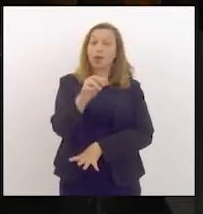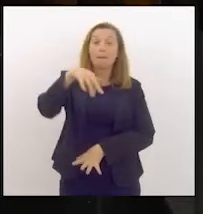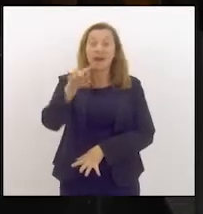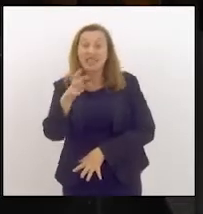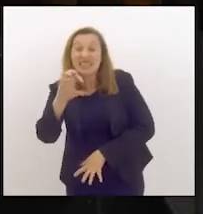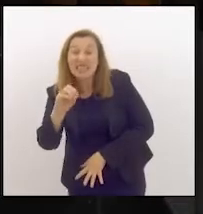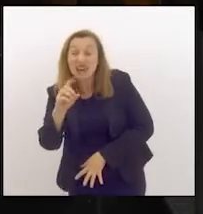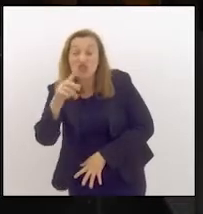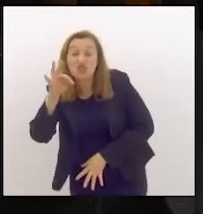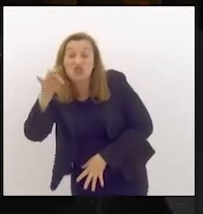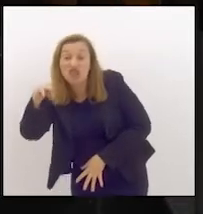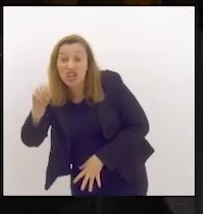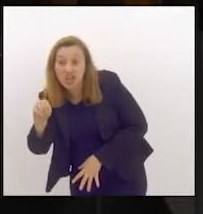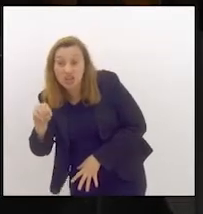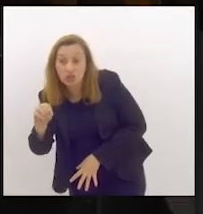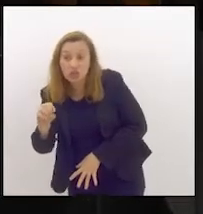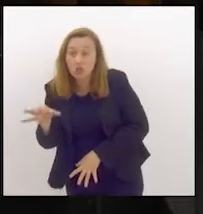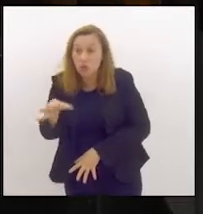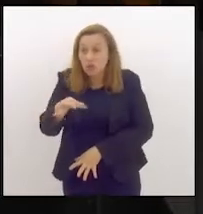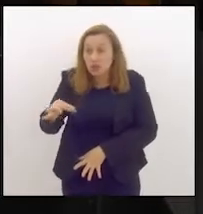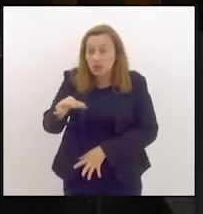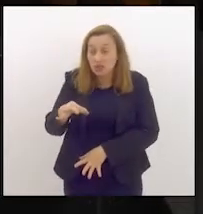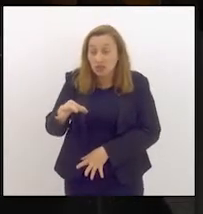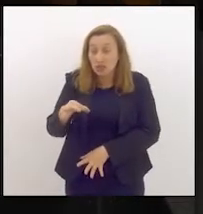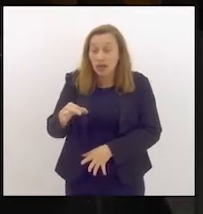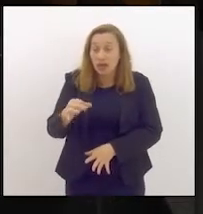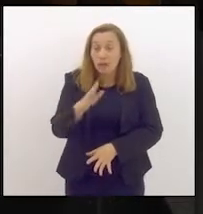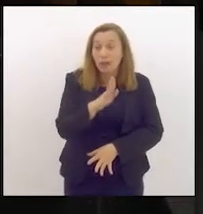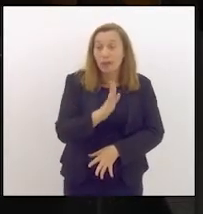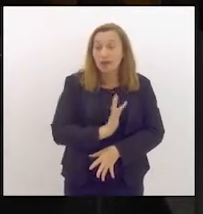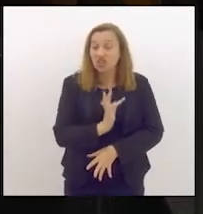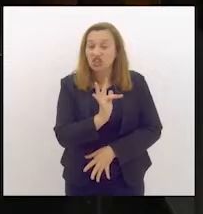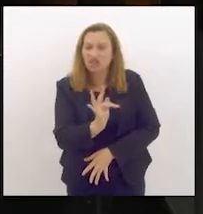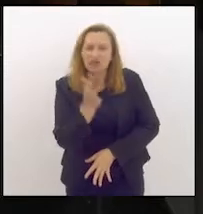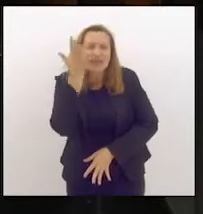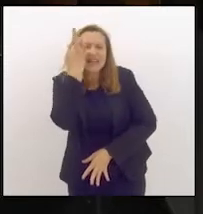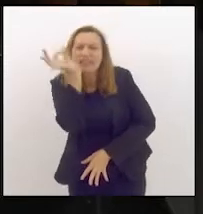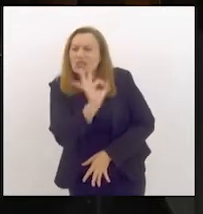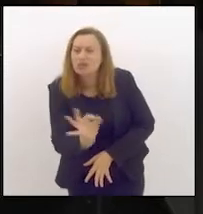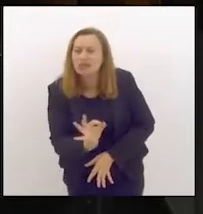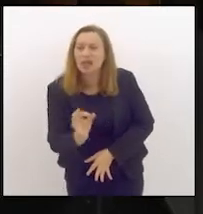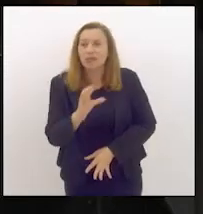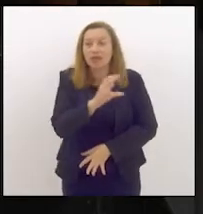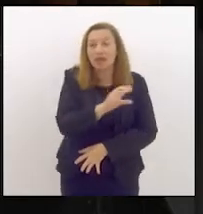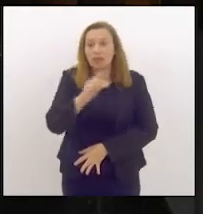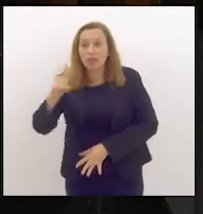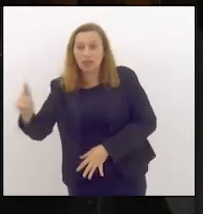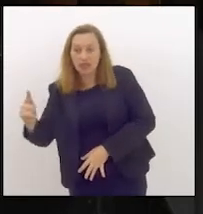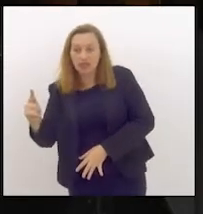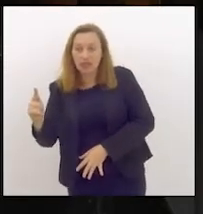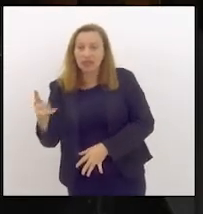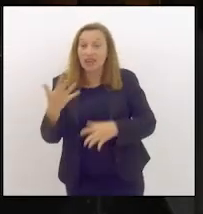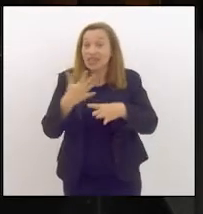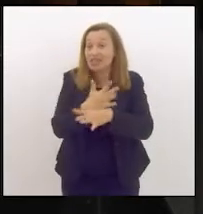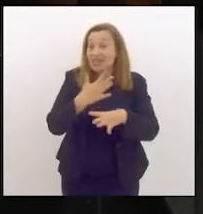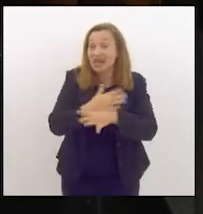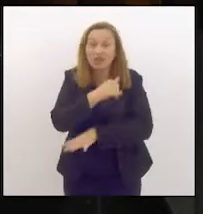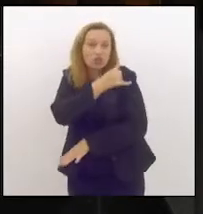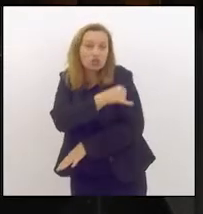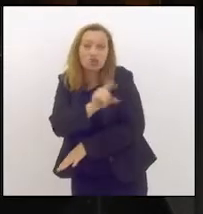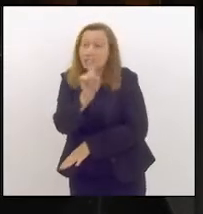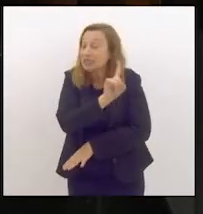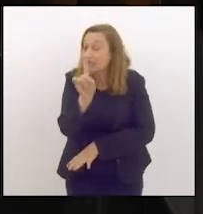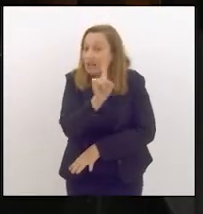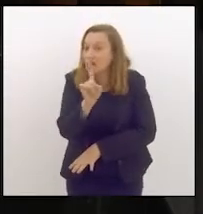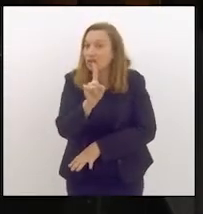freixo que não destino nenhum centavo a baixada fluminense que não sabe que Campo Grande a cidade do Rio de Janeiro